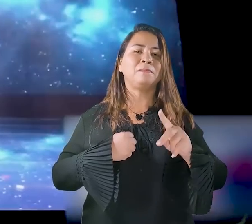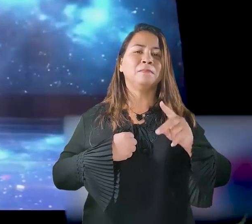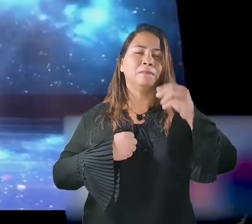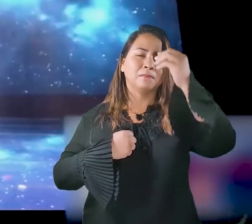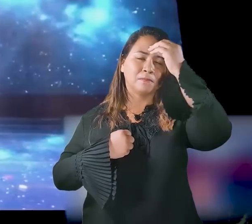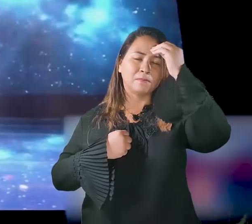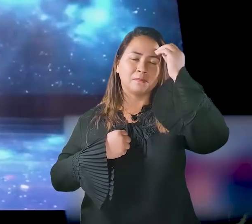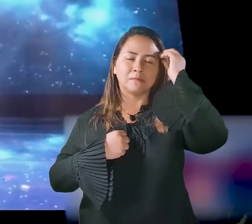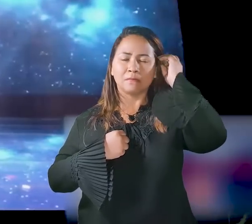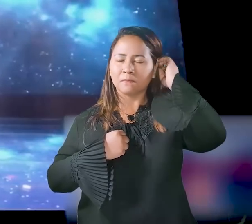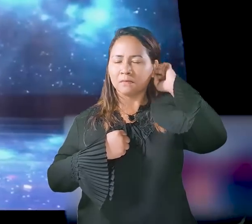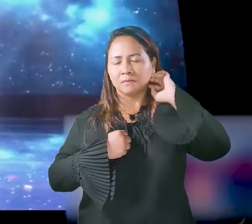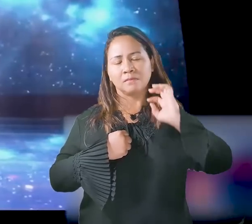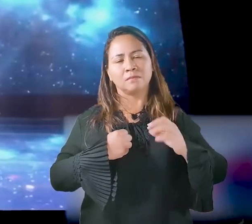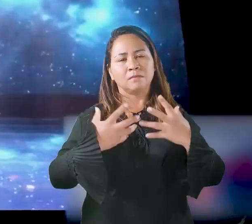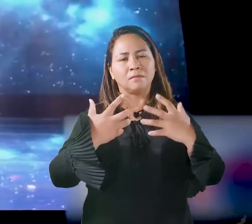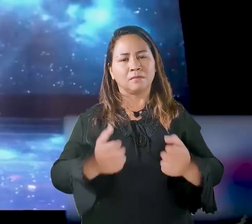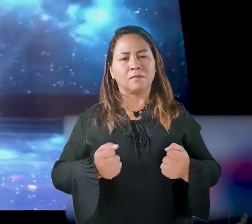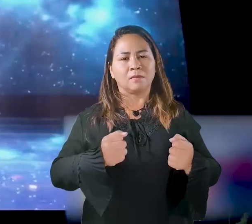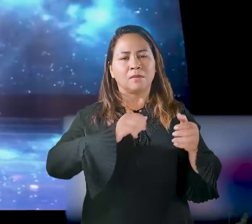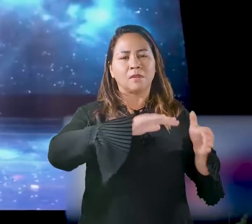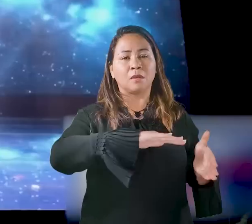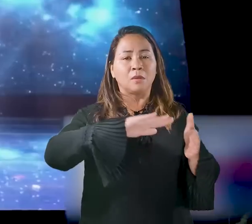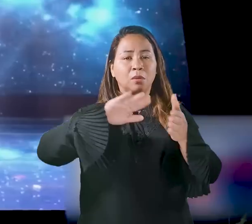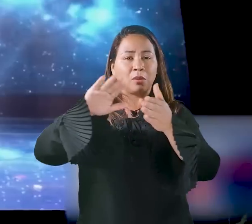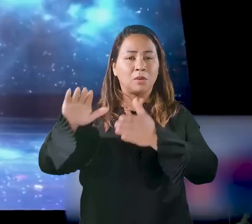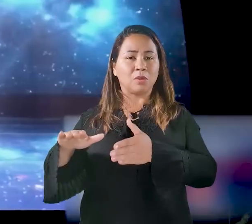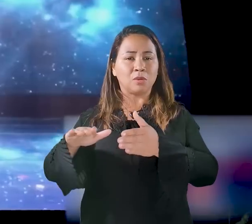agora a gente vai para mais um processo de terapia energética.